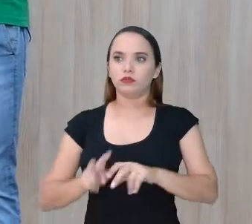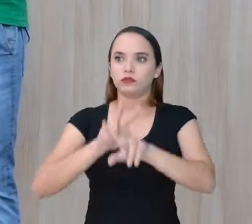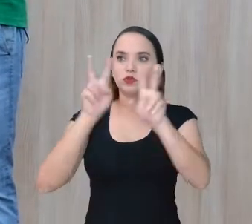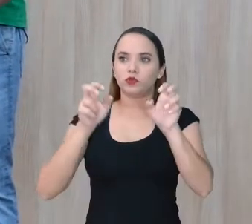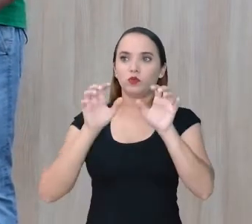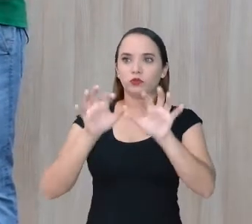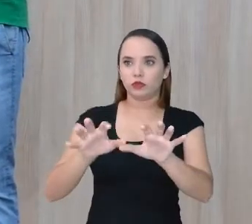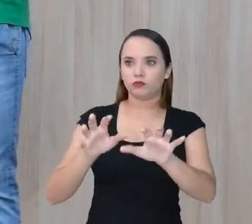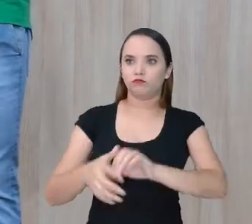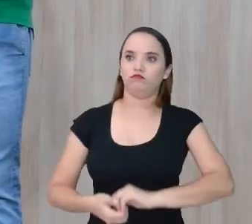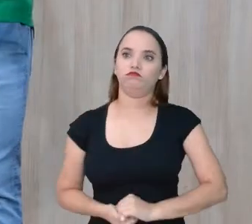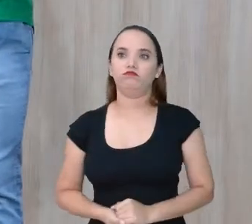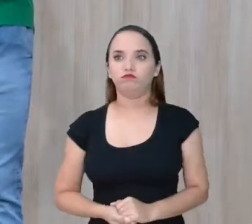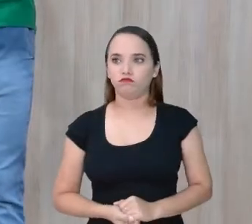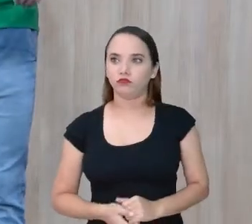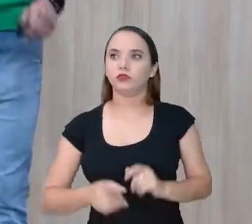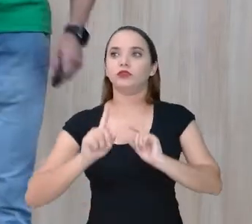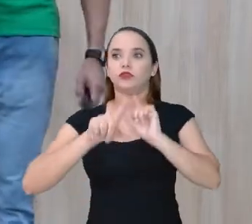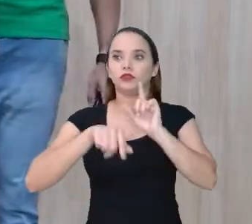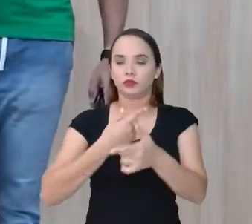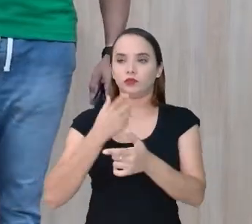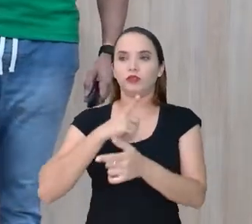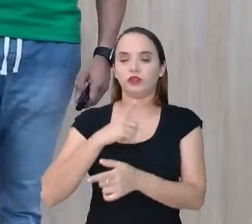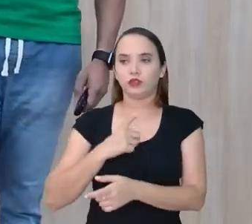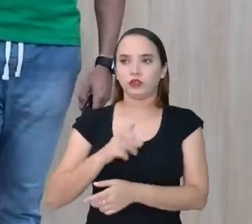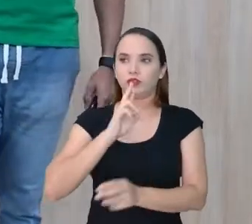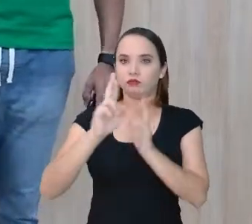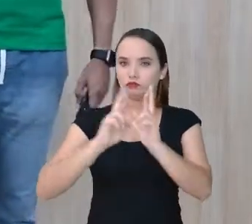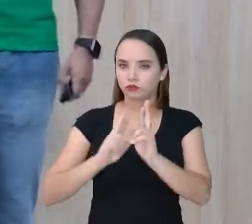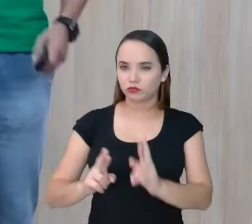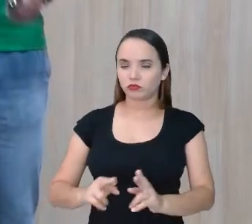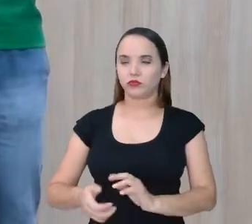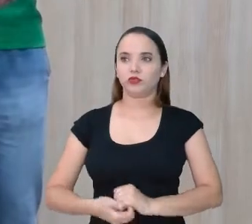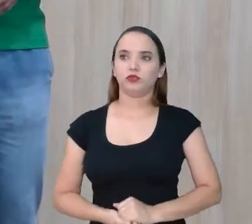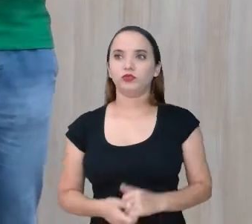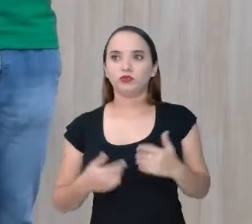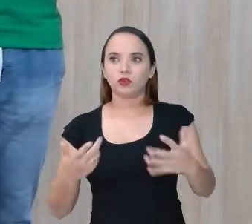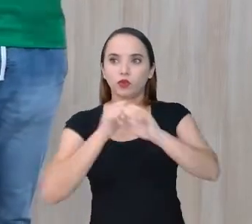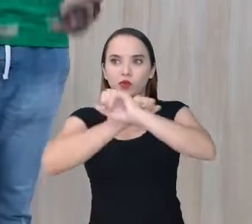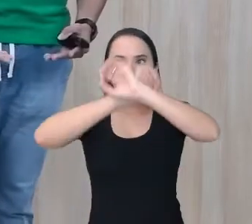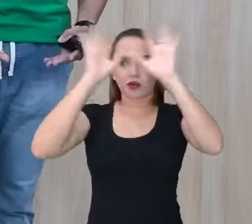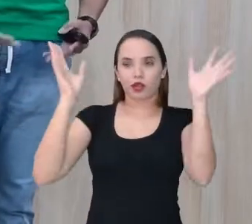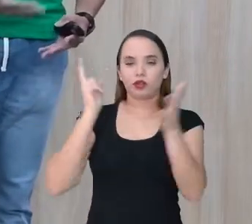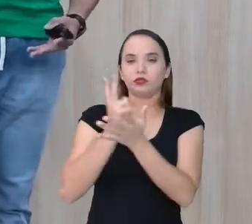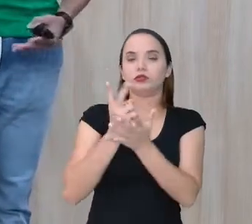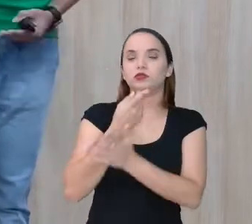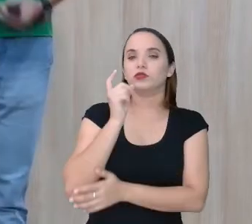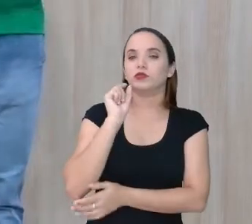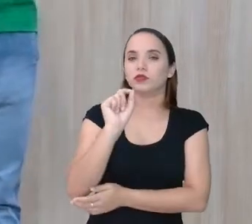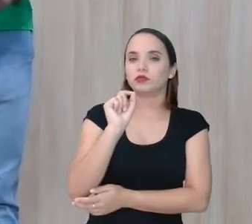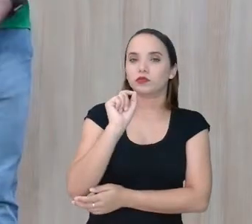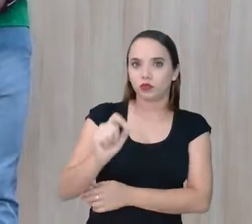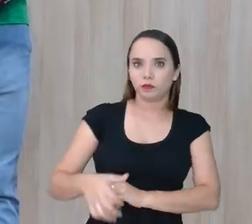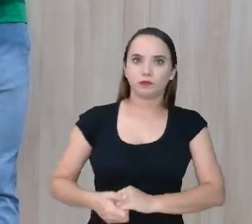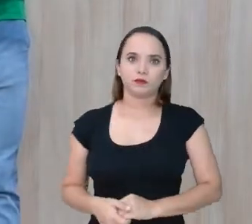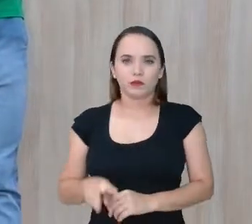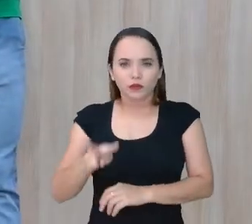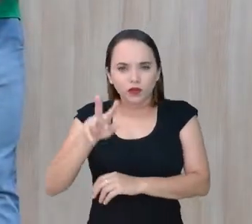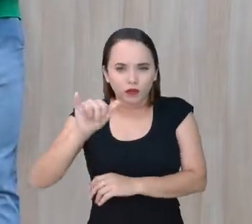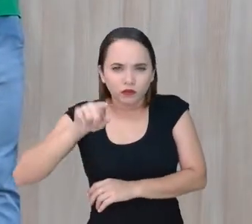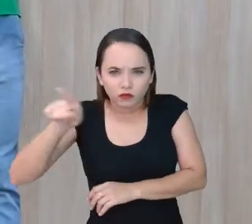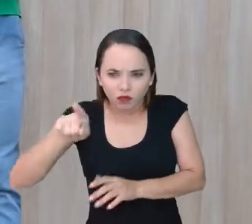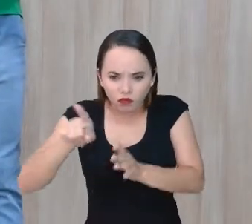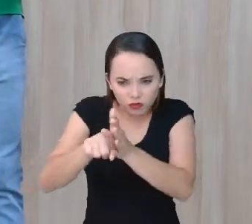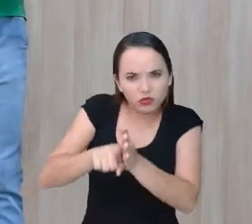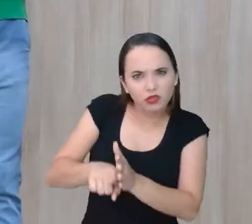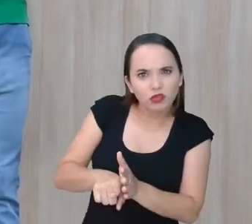essa plataforma, e aí vai tendo aí as respostas. Então, claro, sempre digo para os meus alunos, vai pesquisar alguma coisa